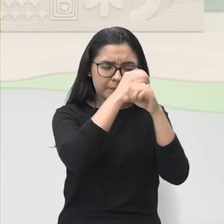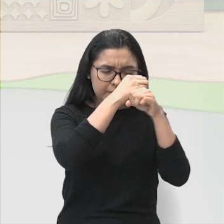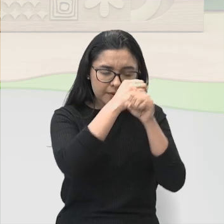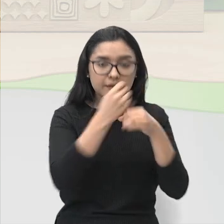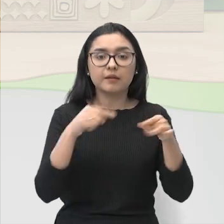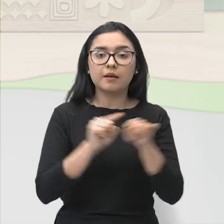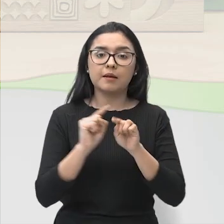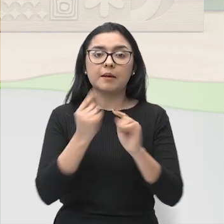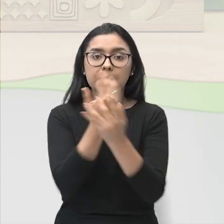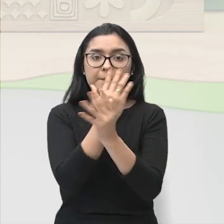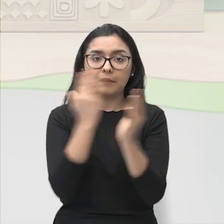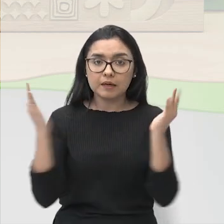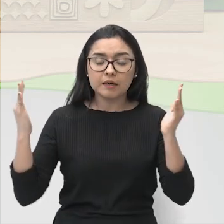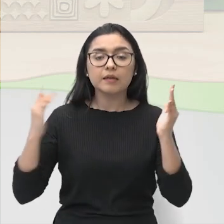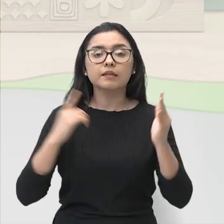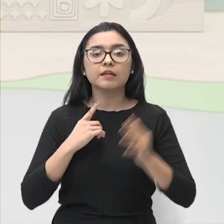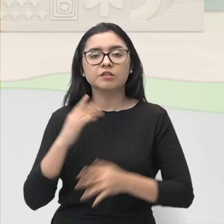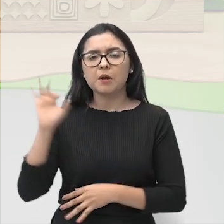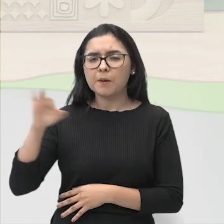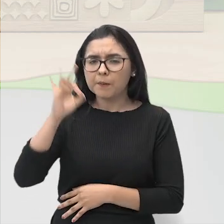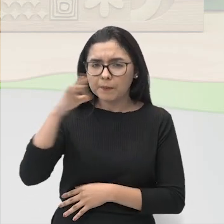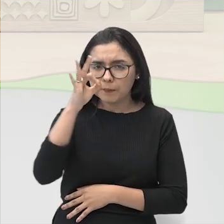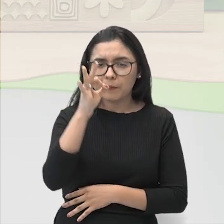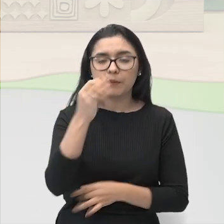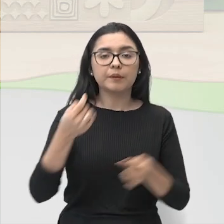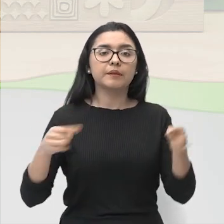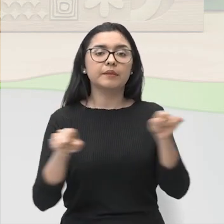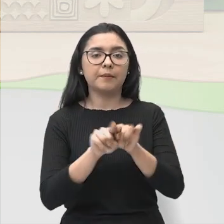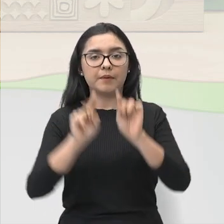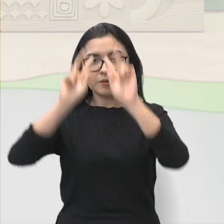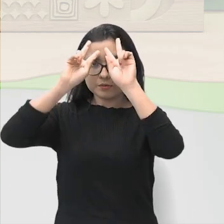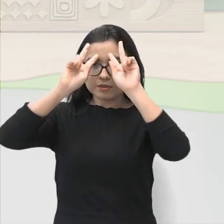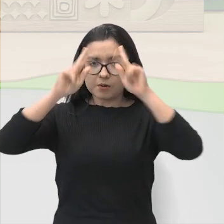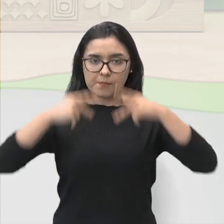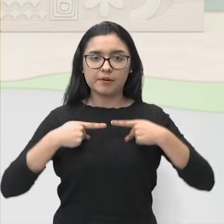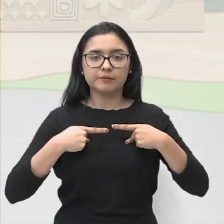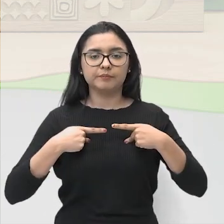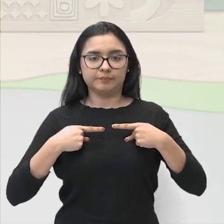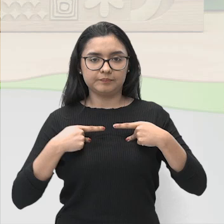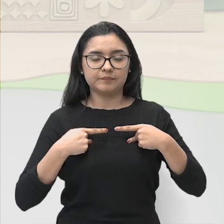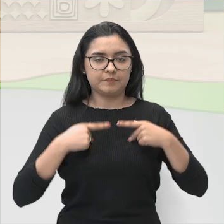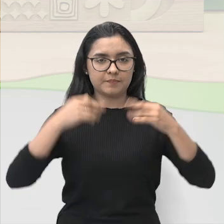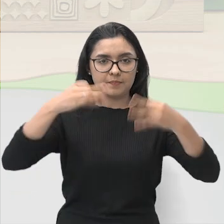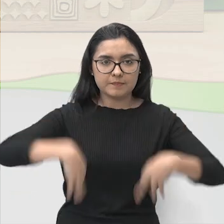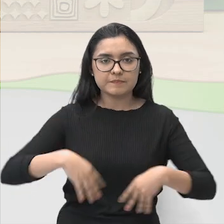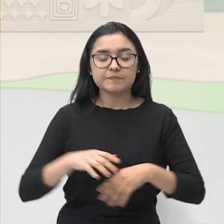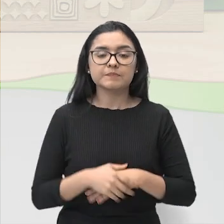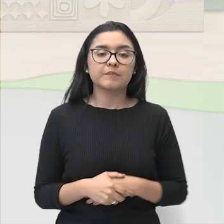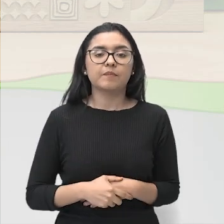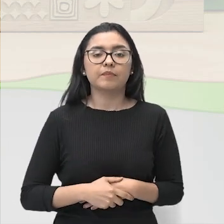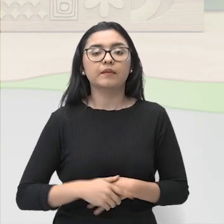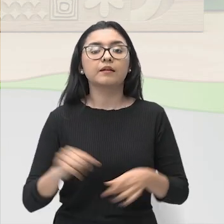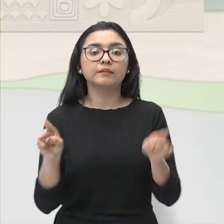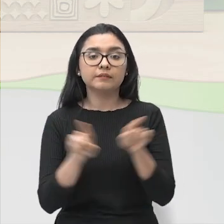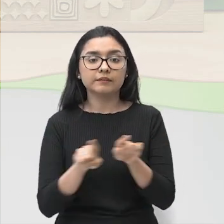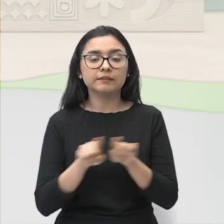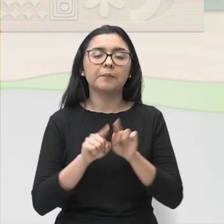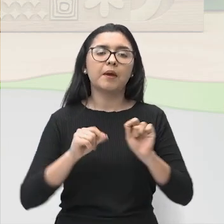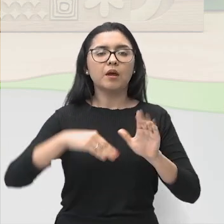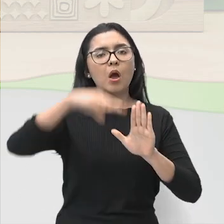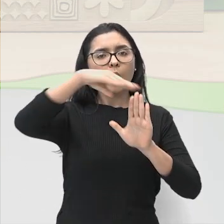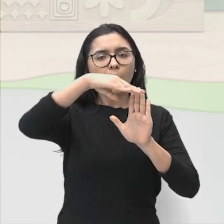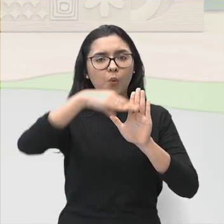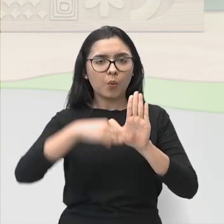plantas, insetos e o ser humano, certo? E os níveis de